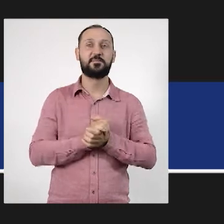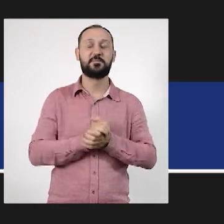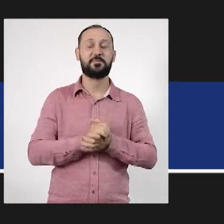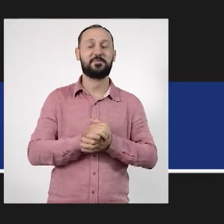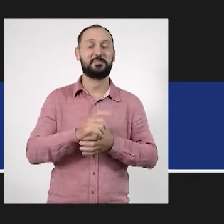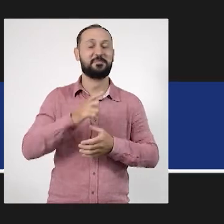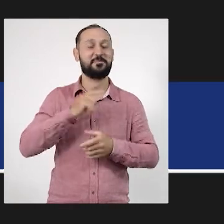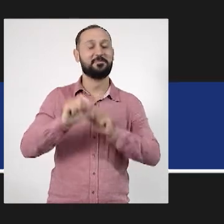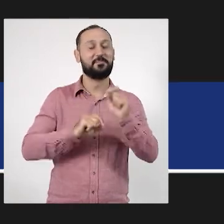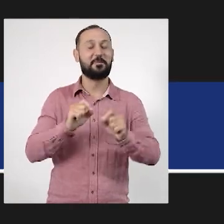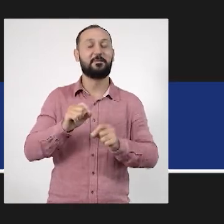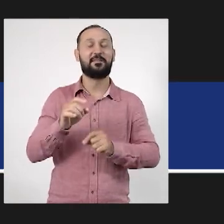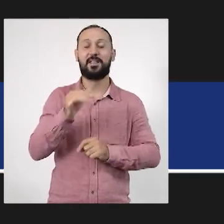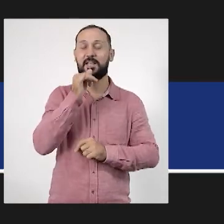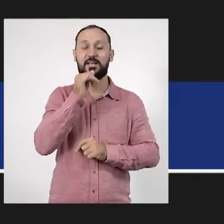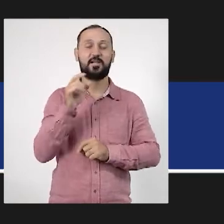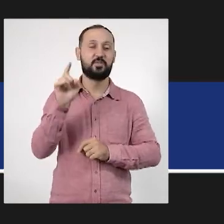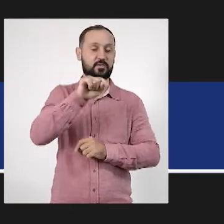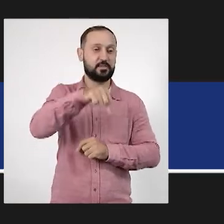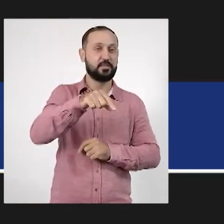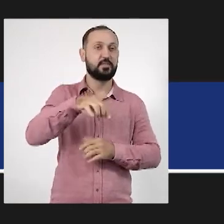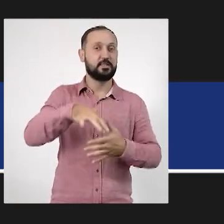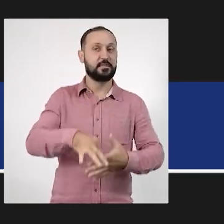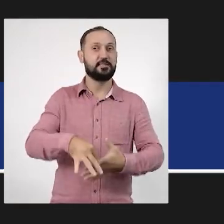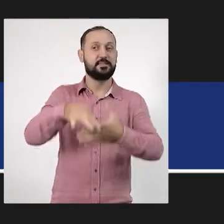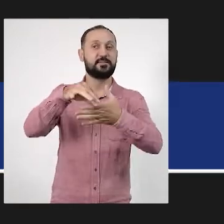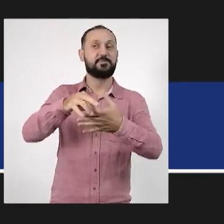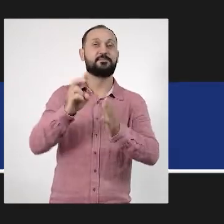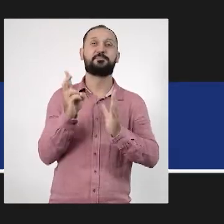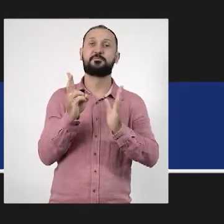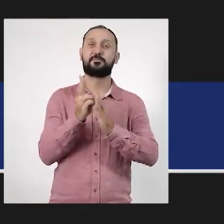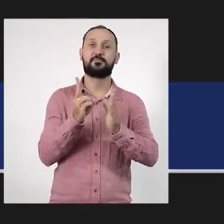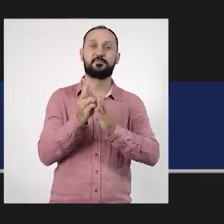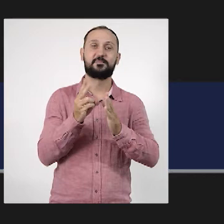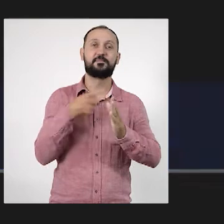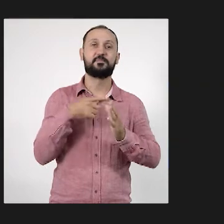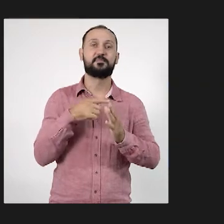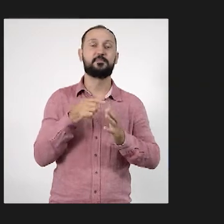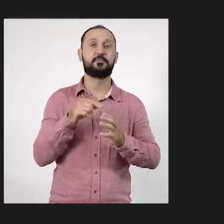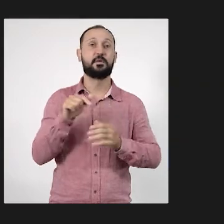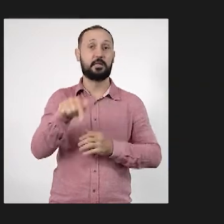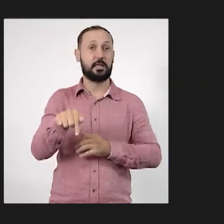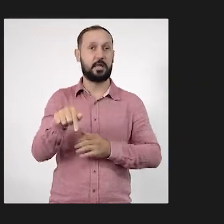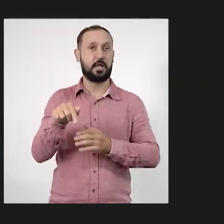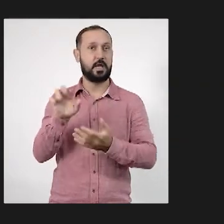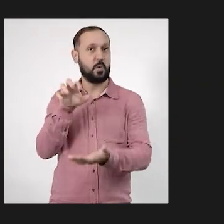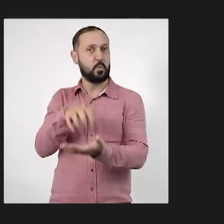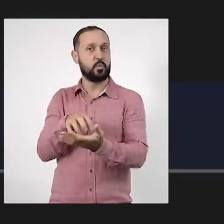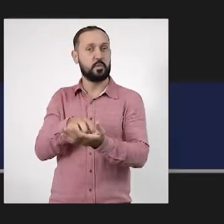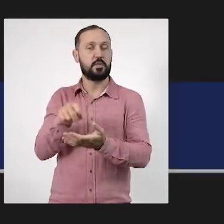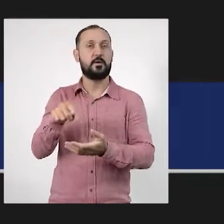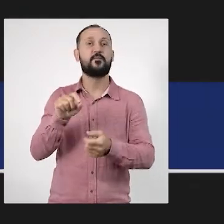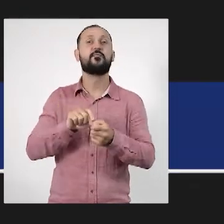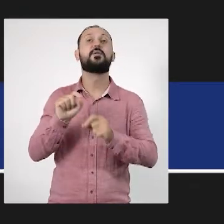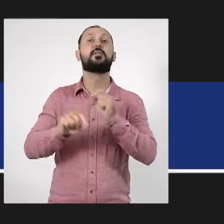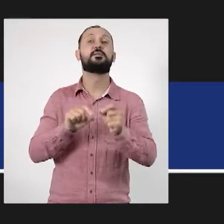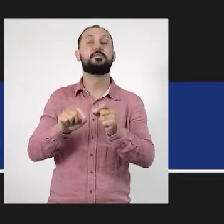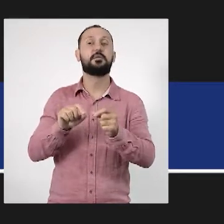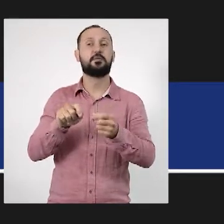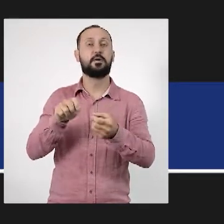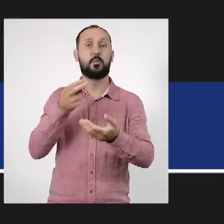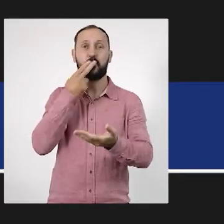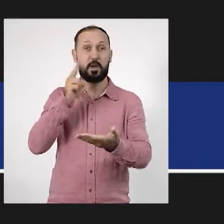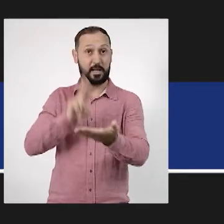que as lideranças indígenas se reuniram em Atiguaçu e fizeram até uma carta